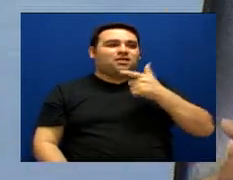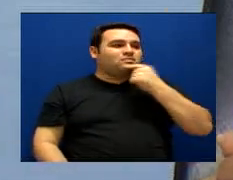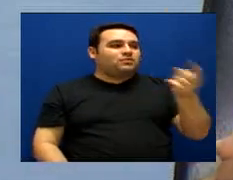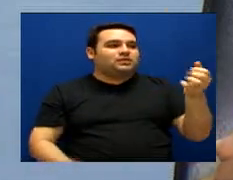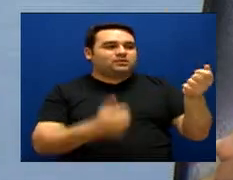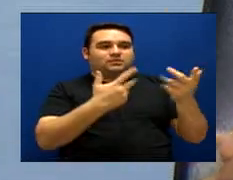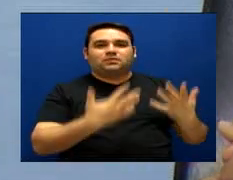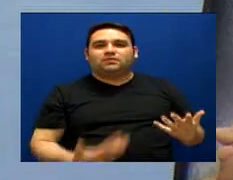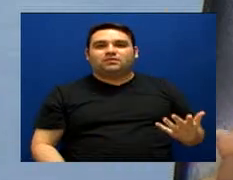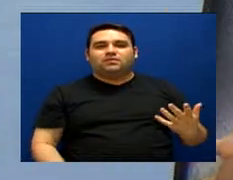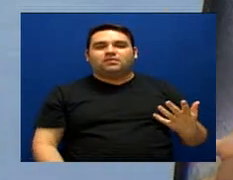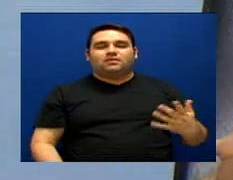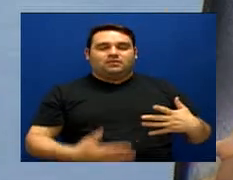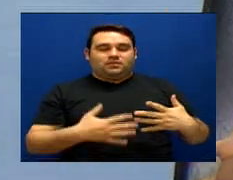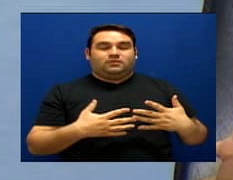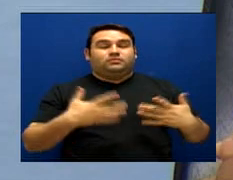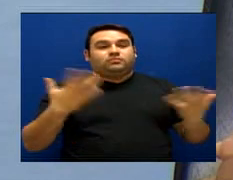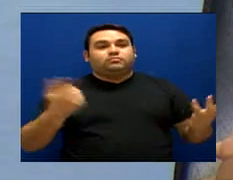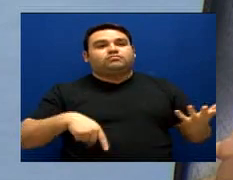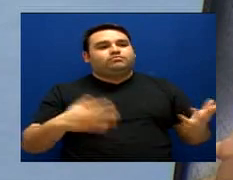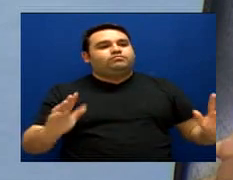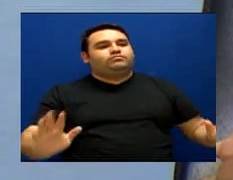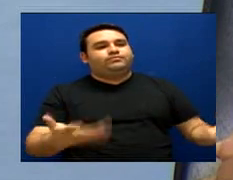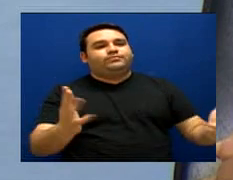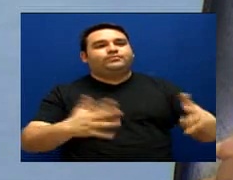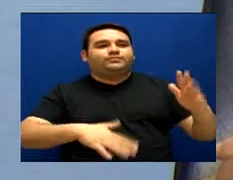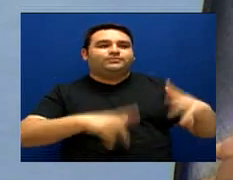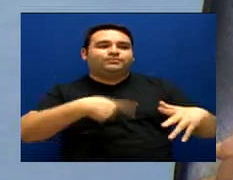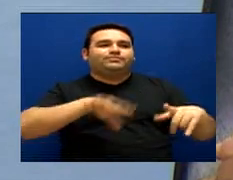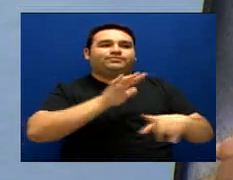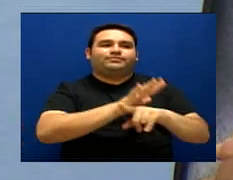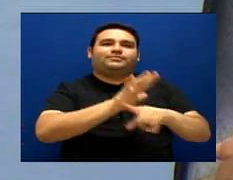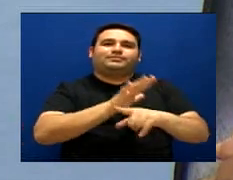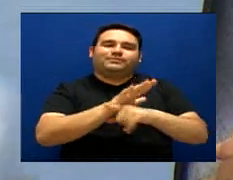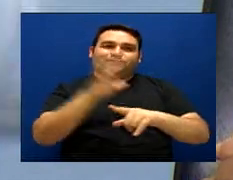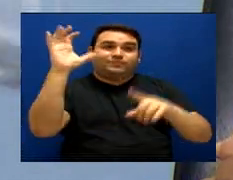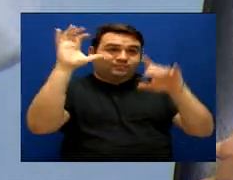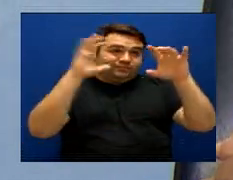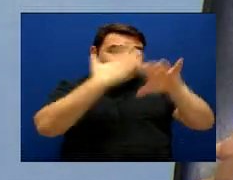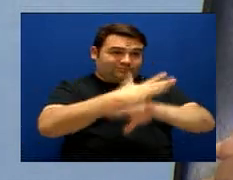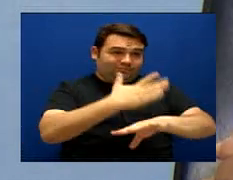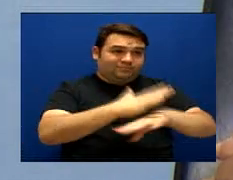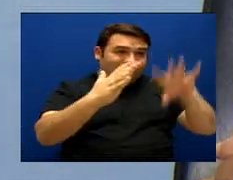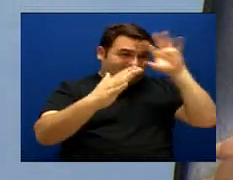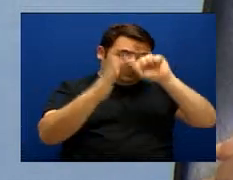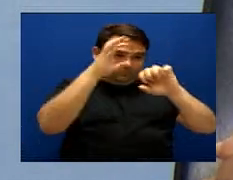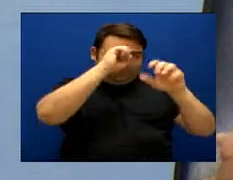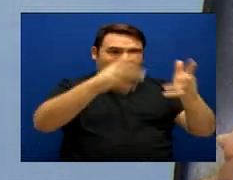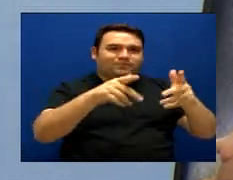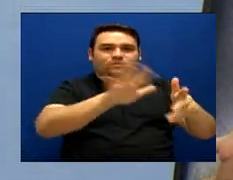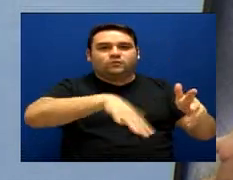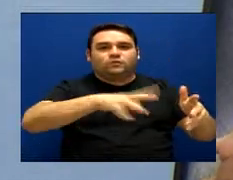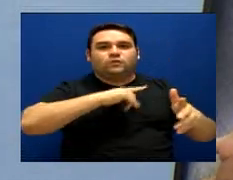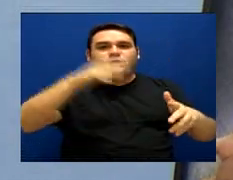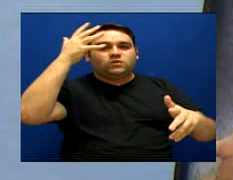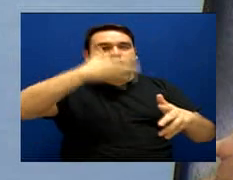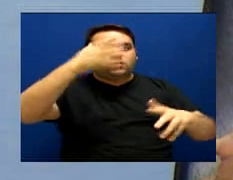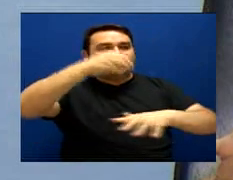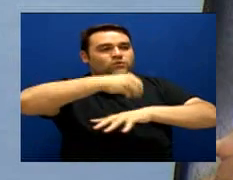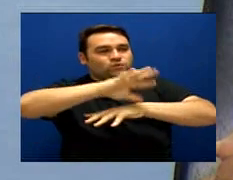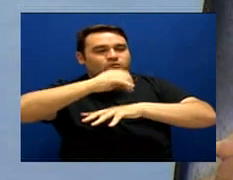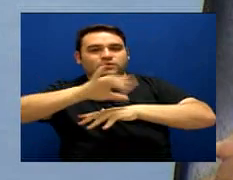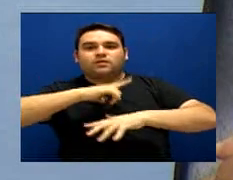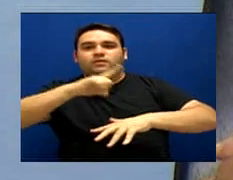falando. Então, a gente aqui incentivando, fazendo as leis, aprendendo com vocês, quero que vocês usem a palavra, dê sugestões,